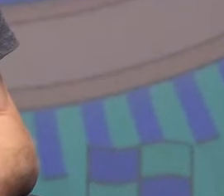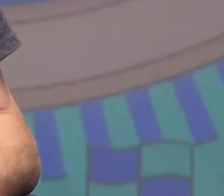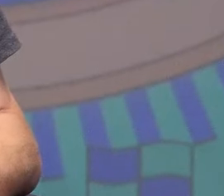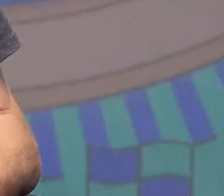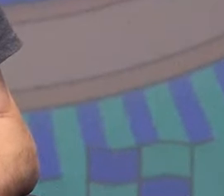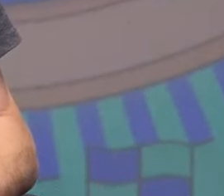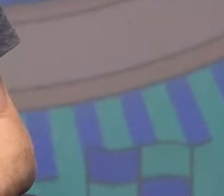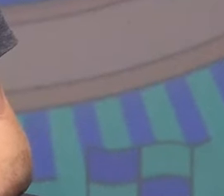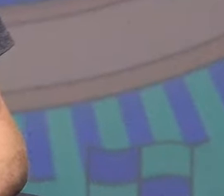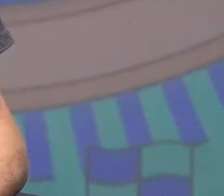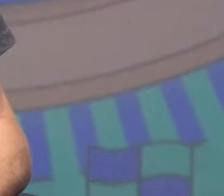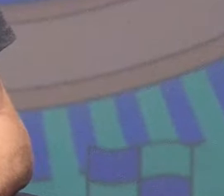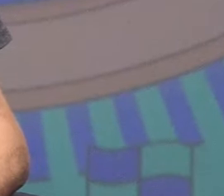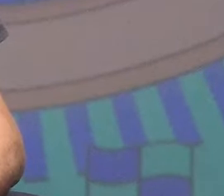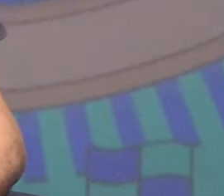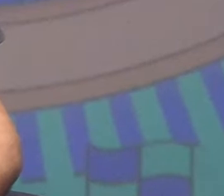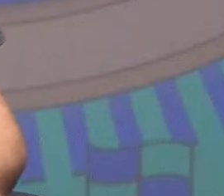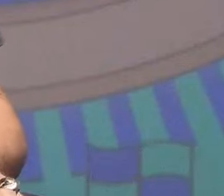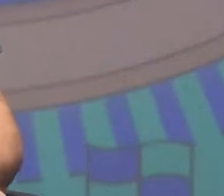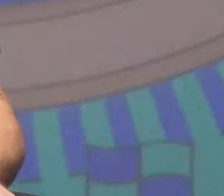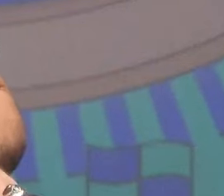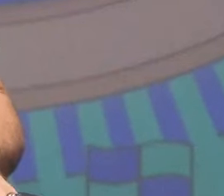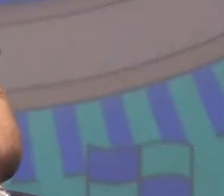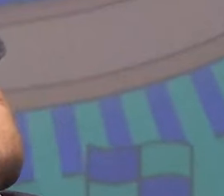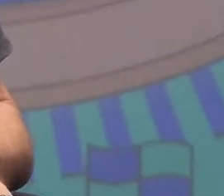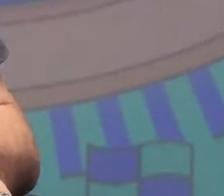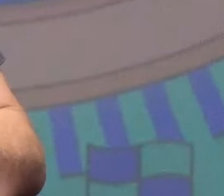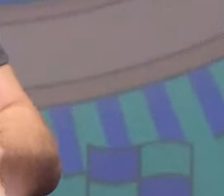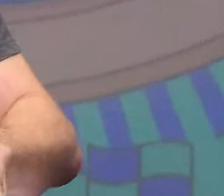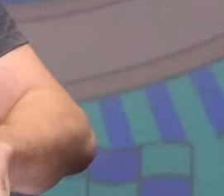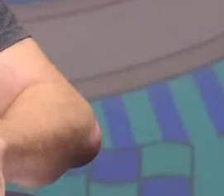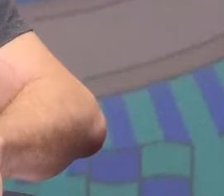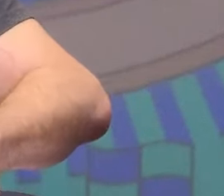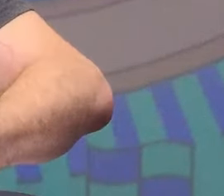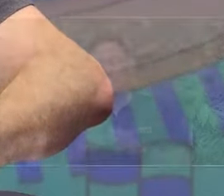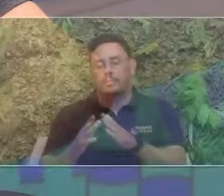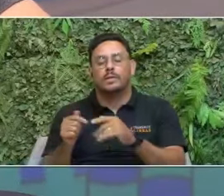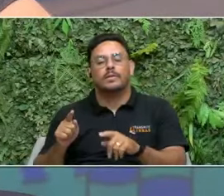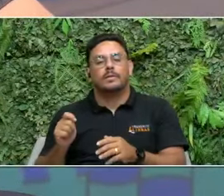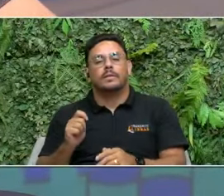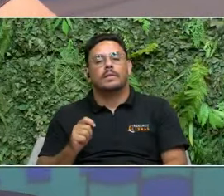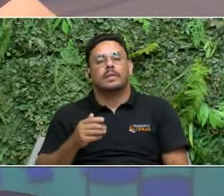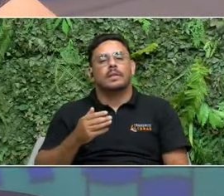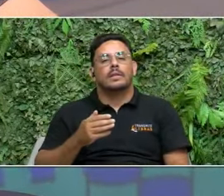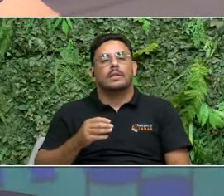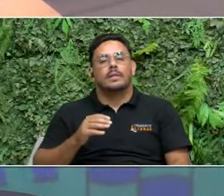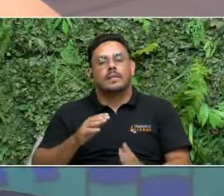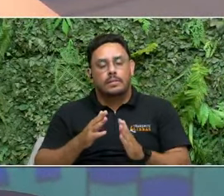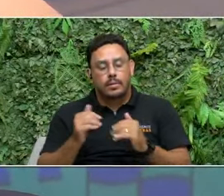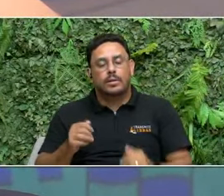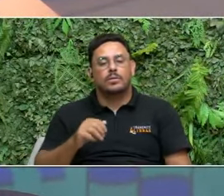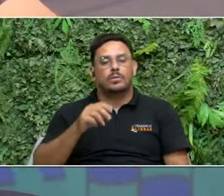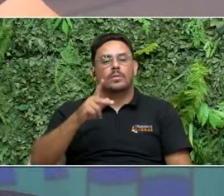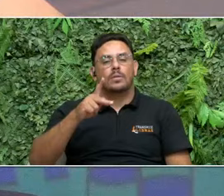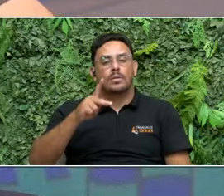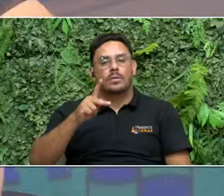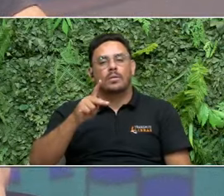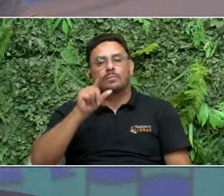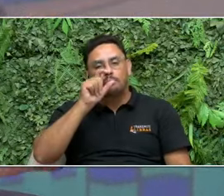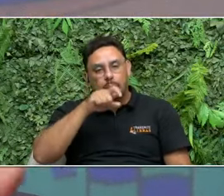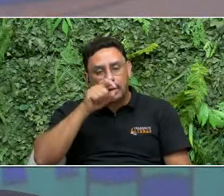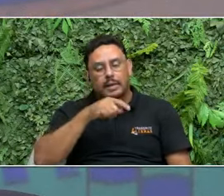acha da escalação do Atlético e já pode emendar com o cabido aí que tinha apostado né na possibilidade do Papagaio mas